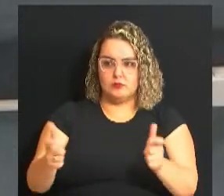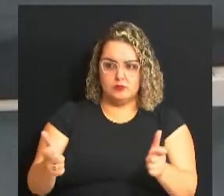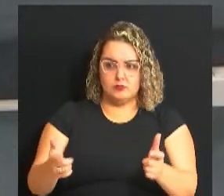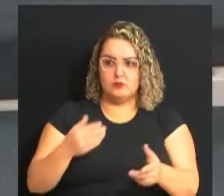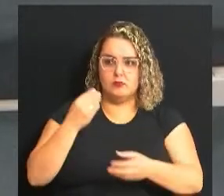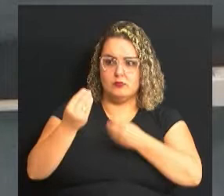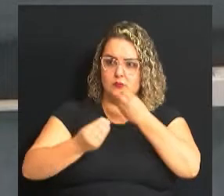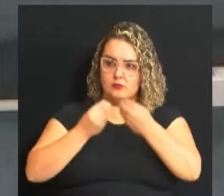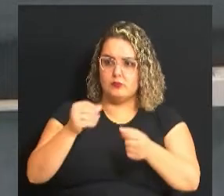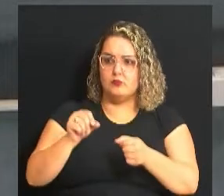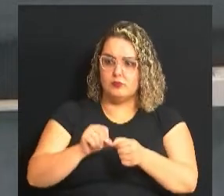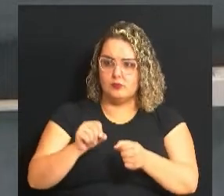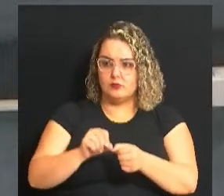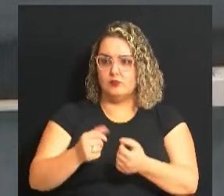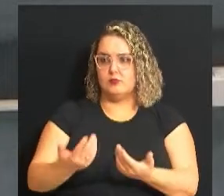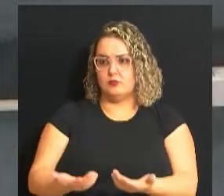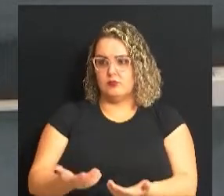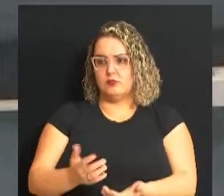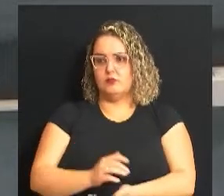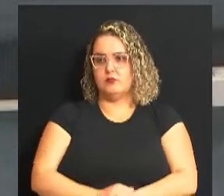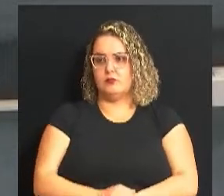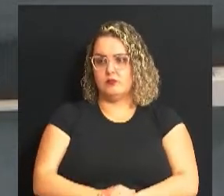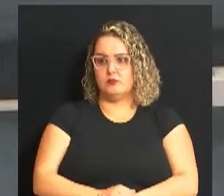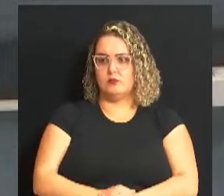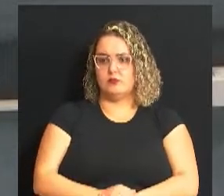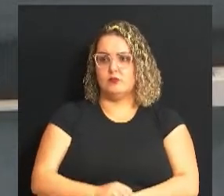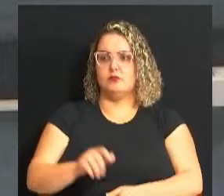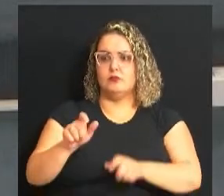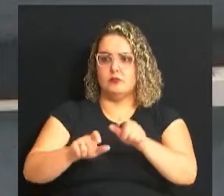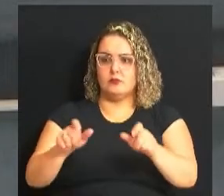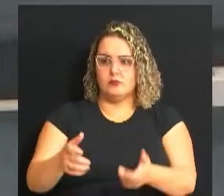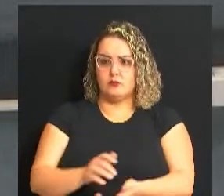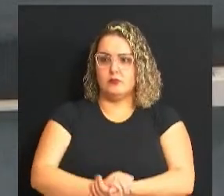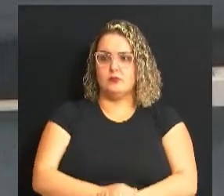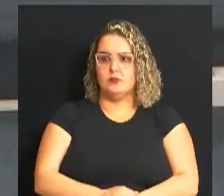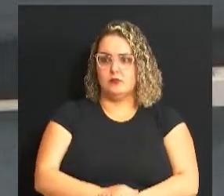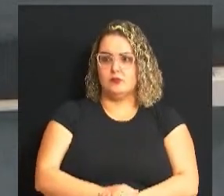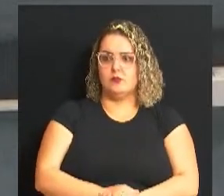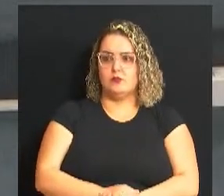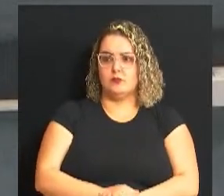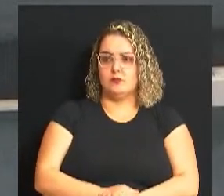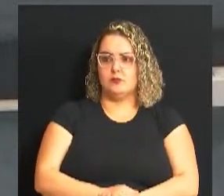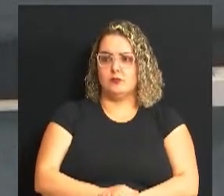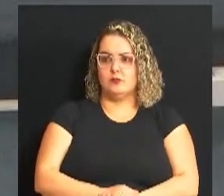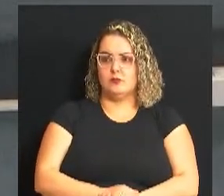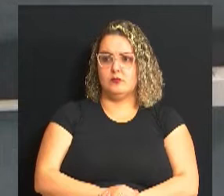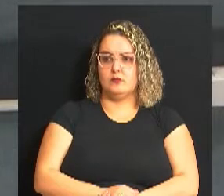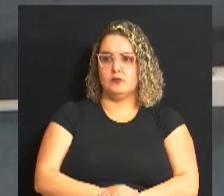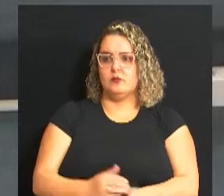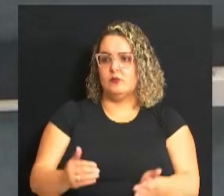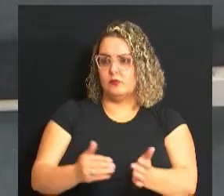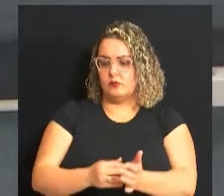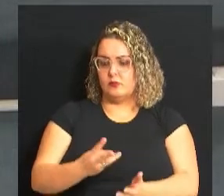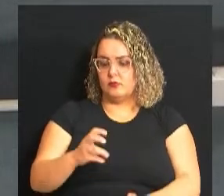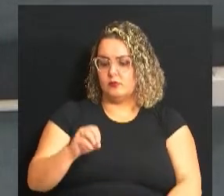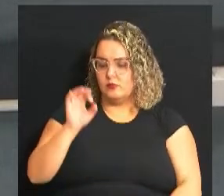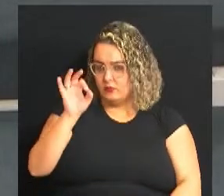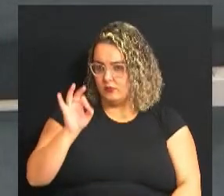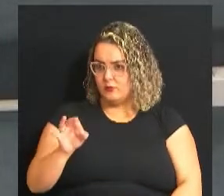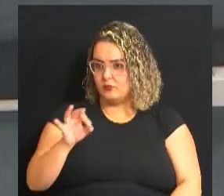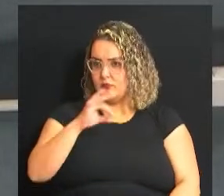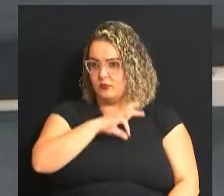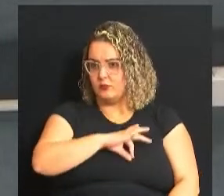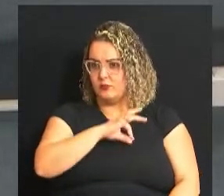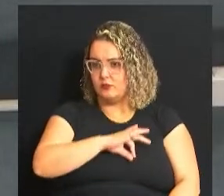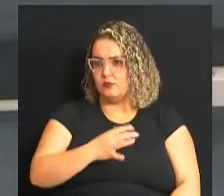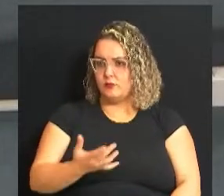vai fazer para essas pessoas que vão poder comprometer até 30% do salário, como é que